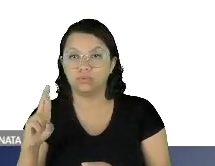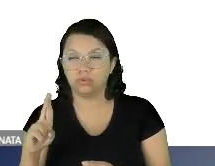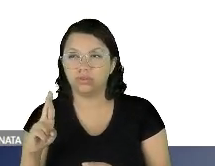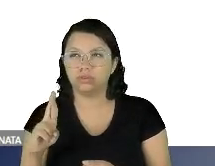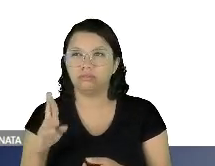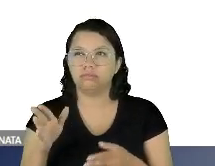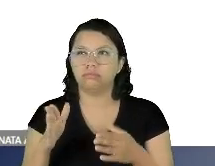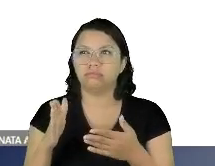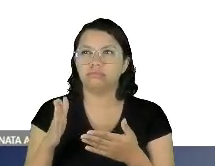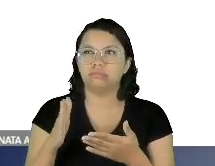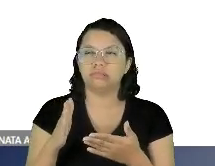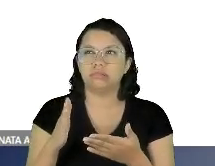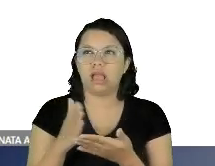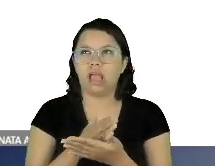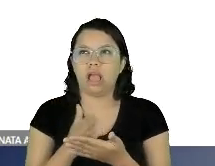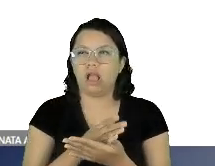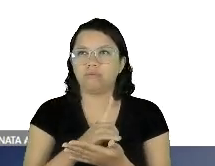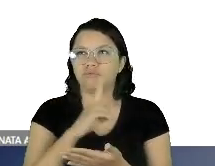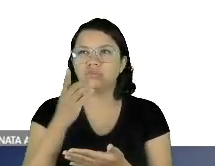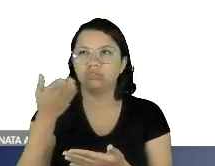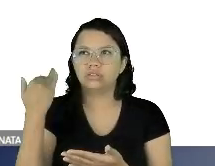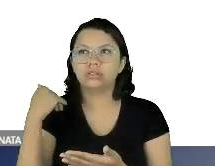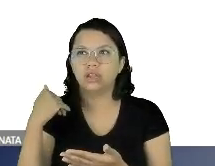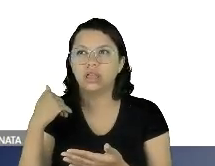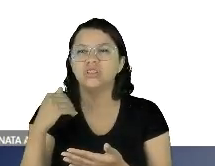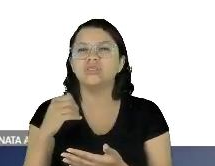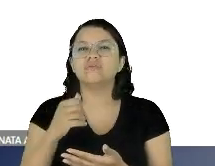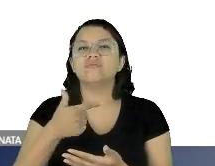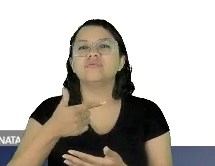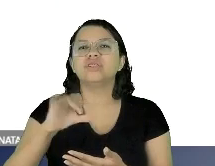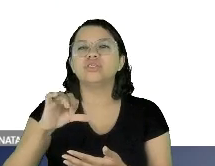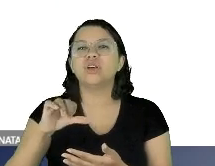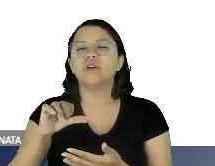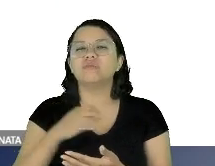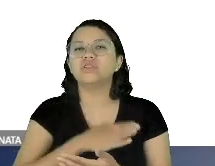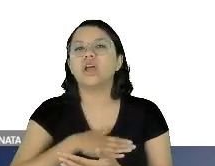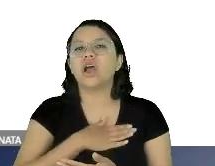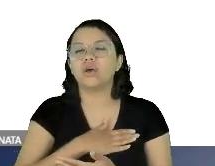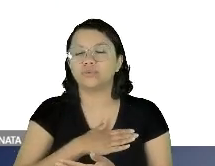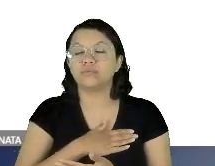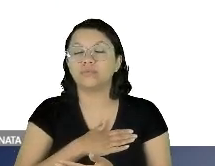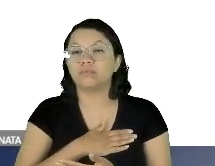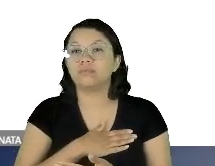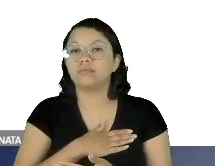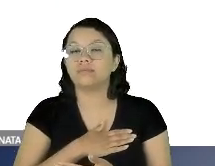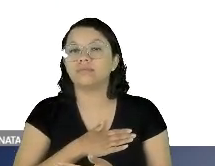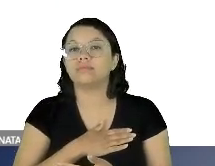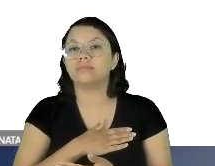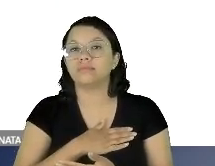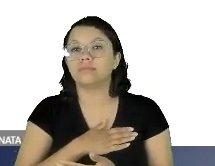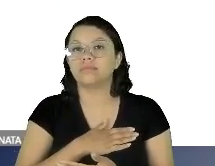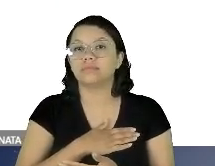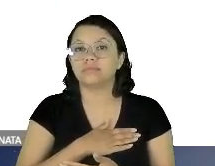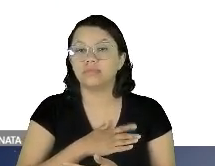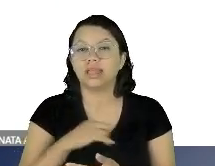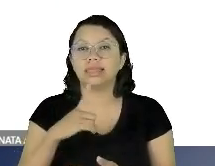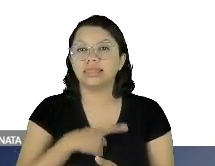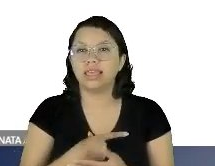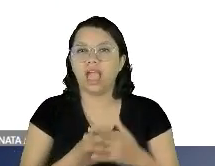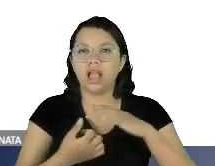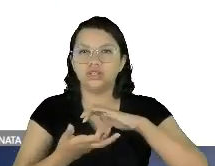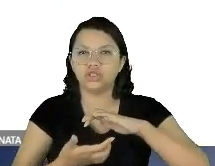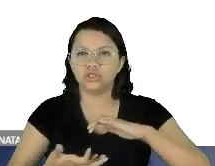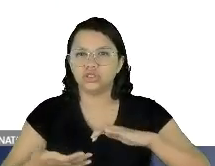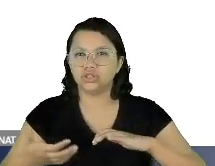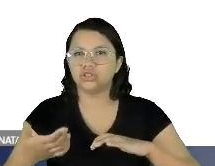dia 29 de agosto. E esse tweet dela já teve 706 comentários até